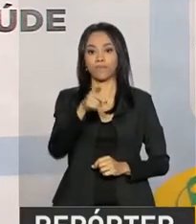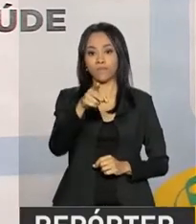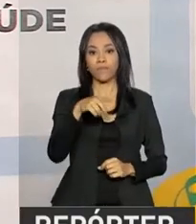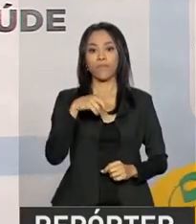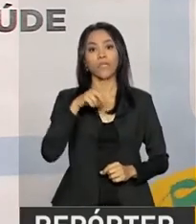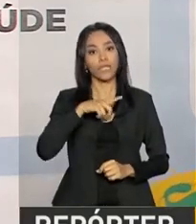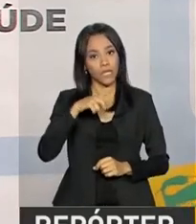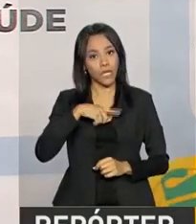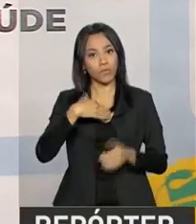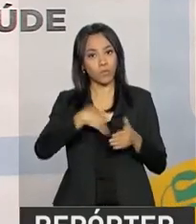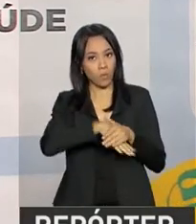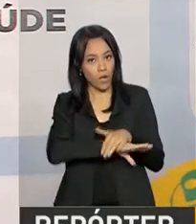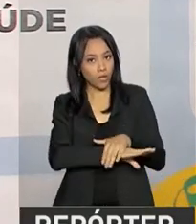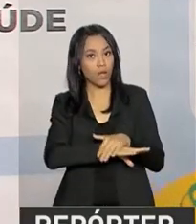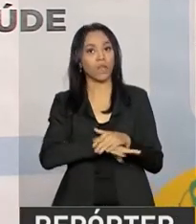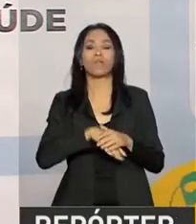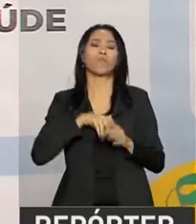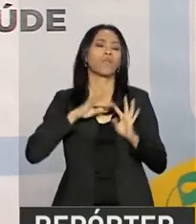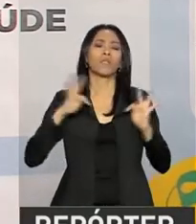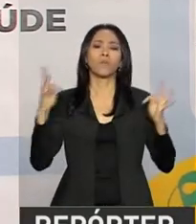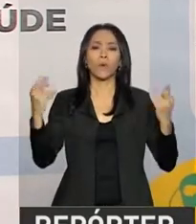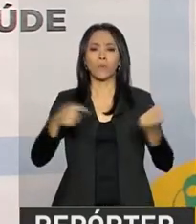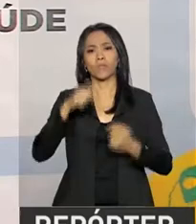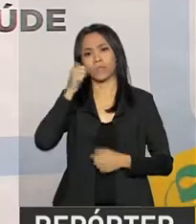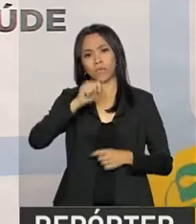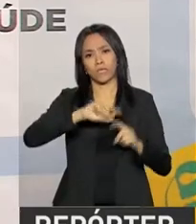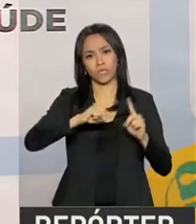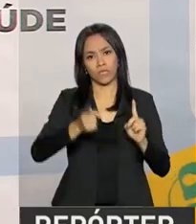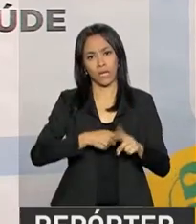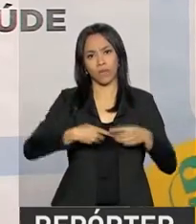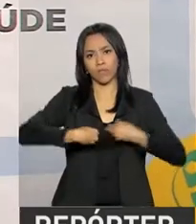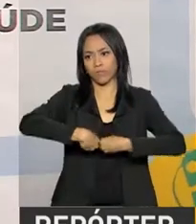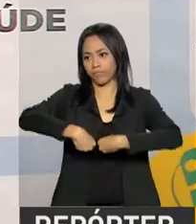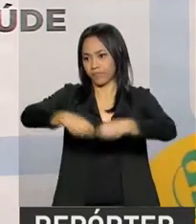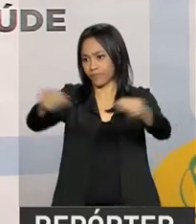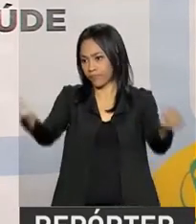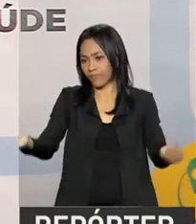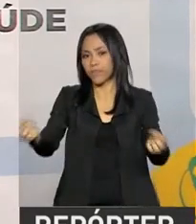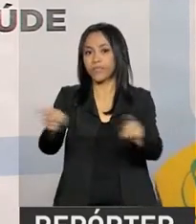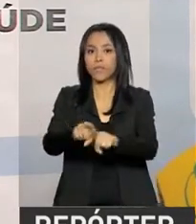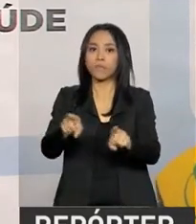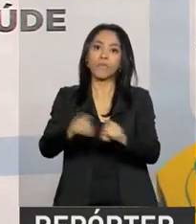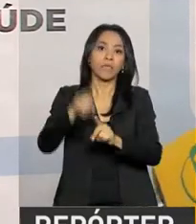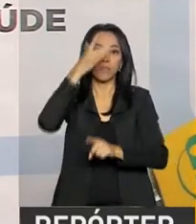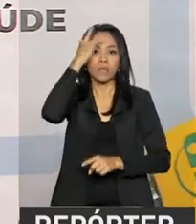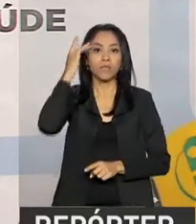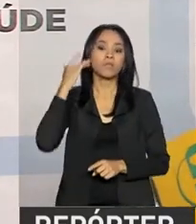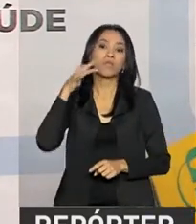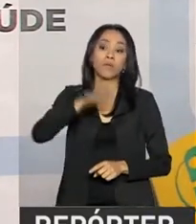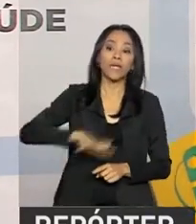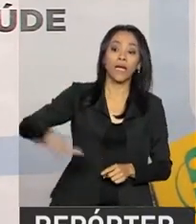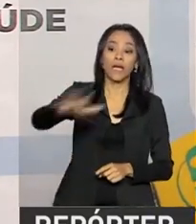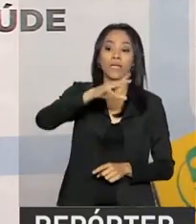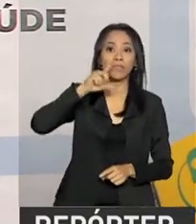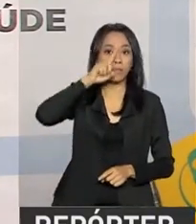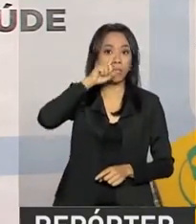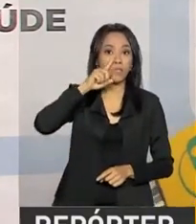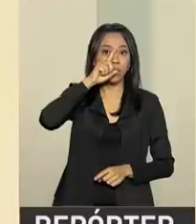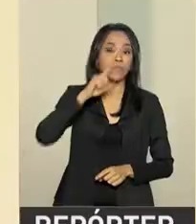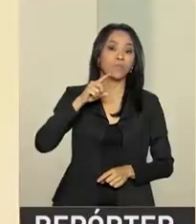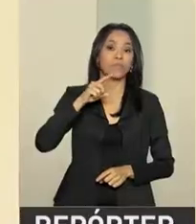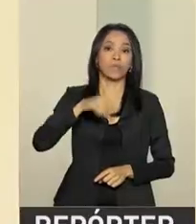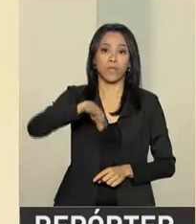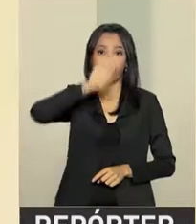disponibilizaremos com a todos os grávidas brasileiros e também para as pessoas que estão em áreas de risco de contaminação da febre amarela